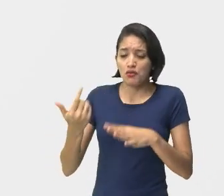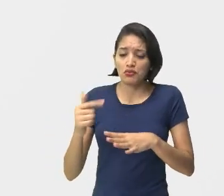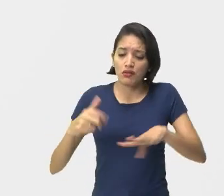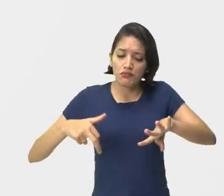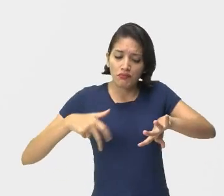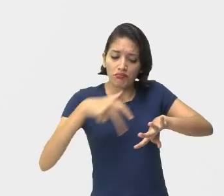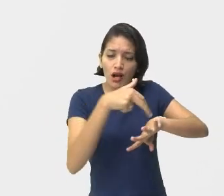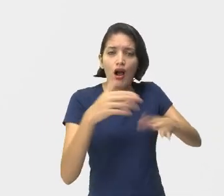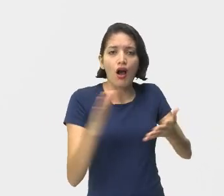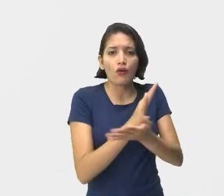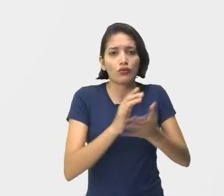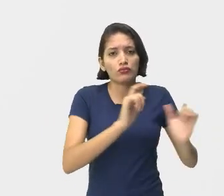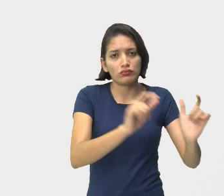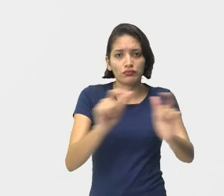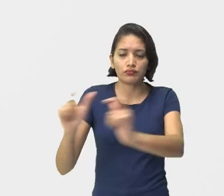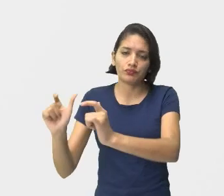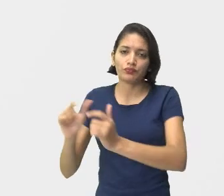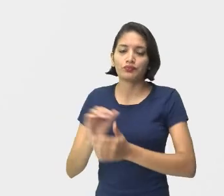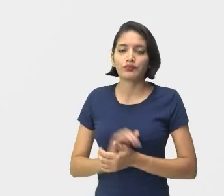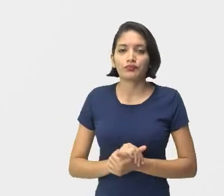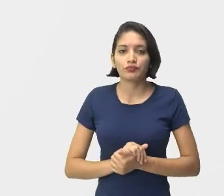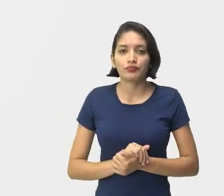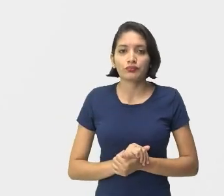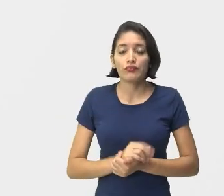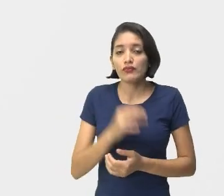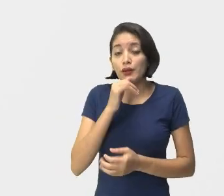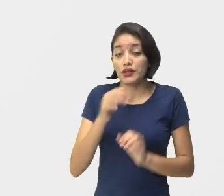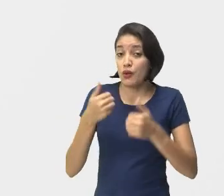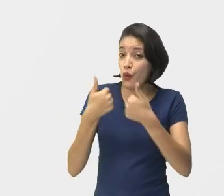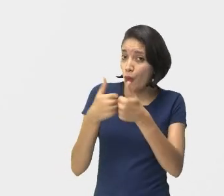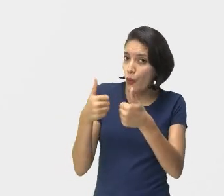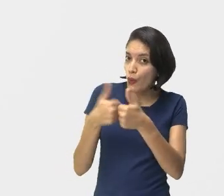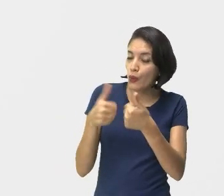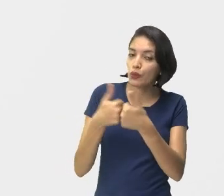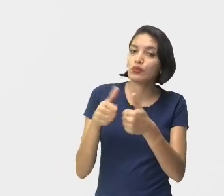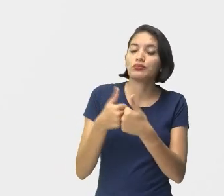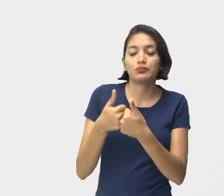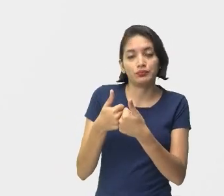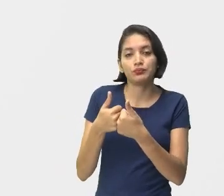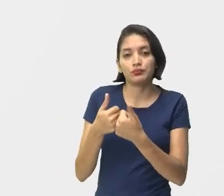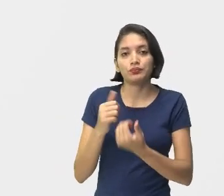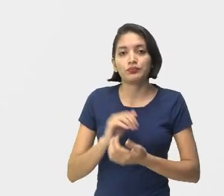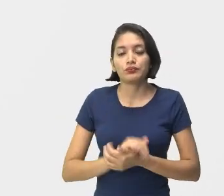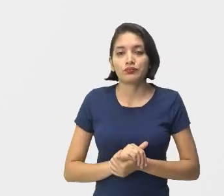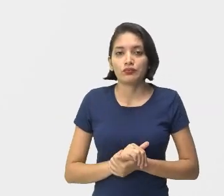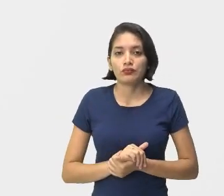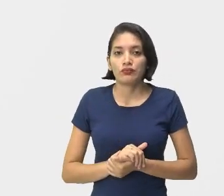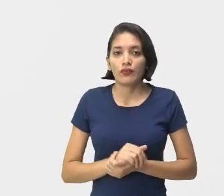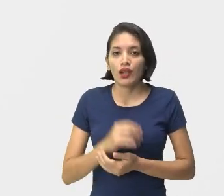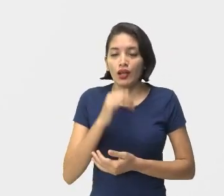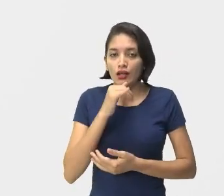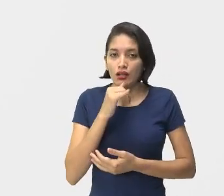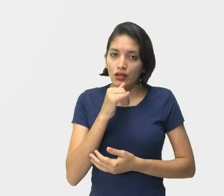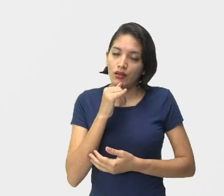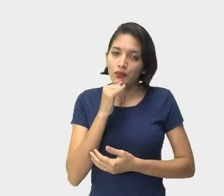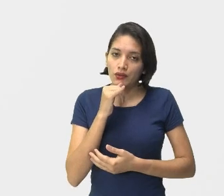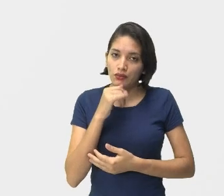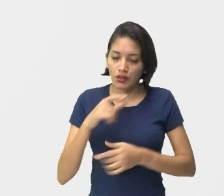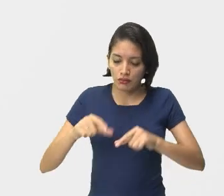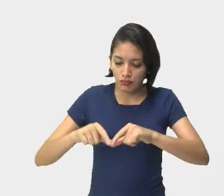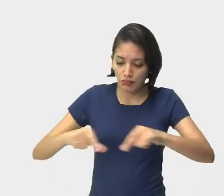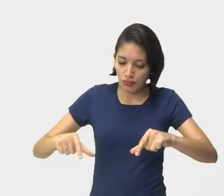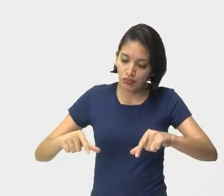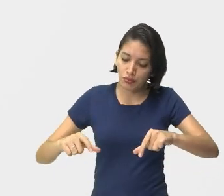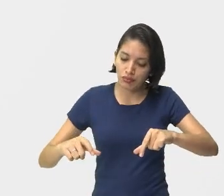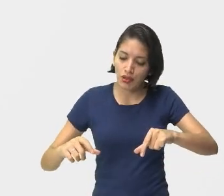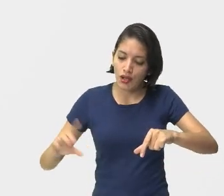determinados lugares. Ônibus, por exemplo. Né? Alavanca para colocar o deficiente, o cadeirante